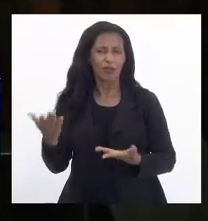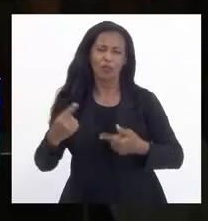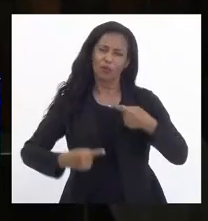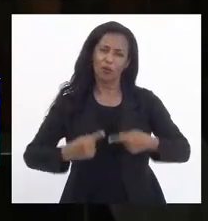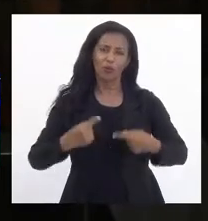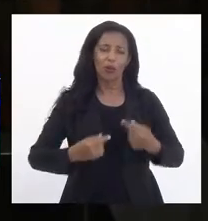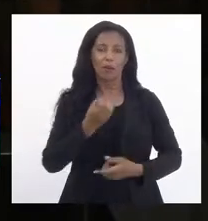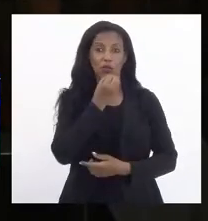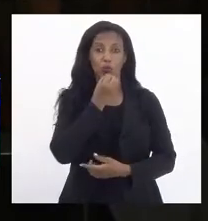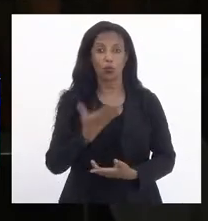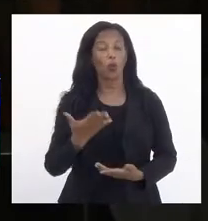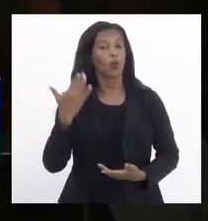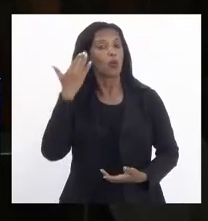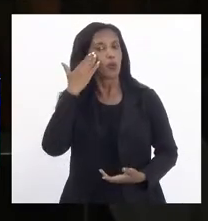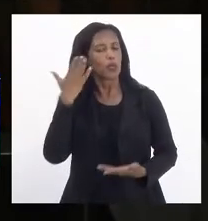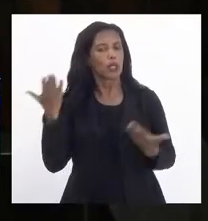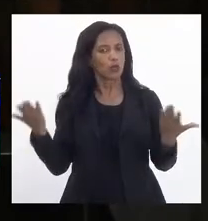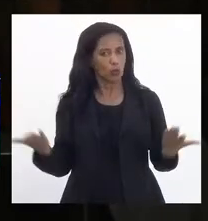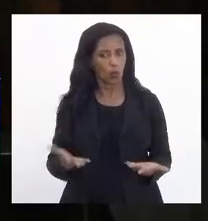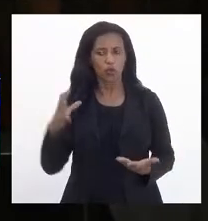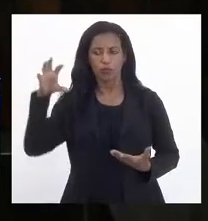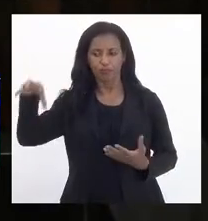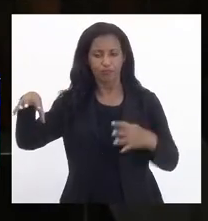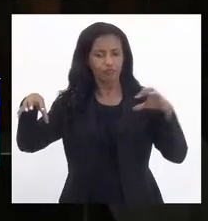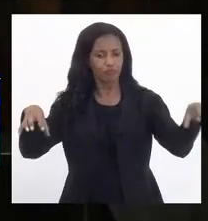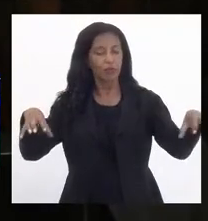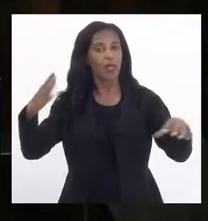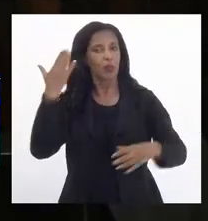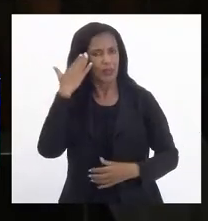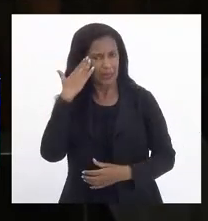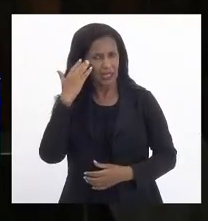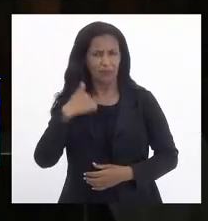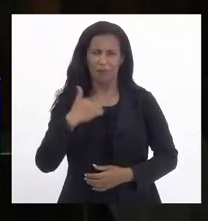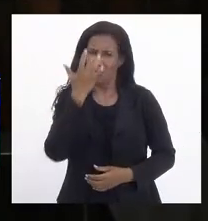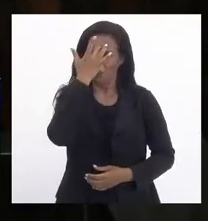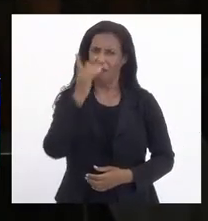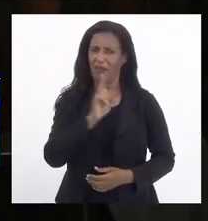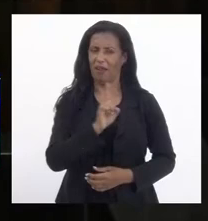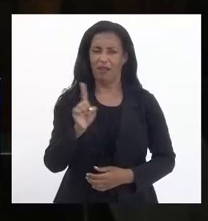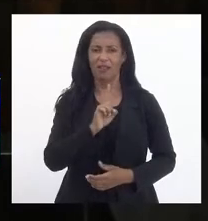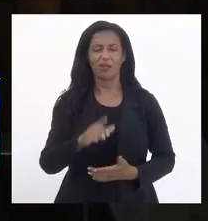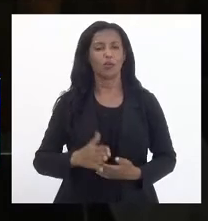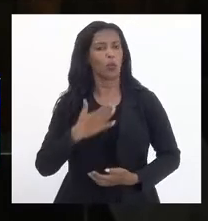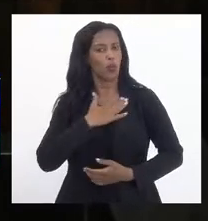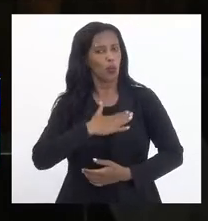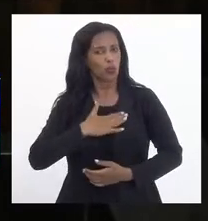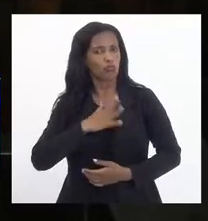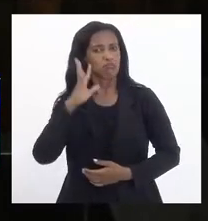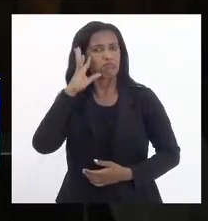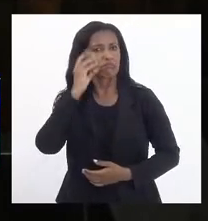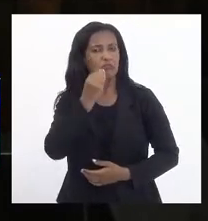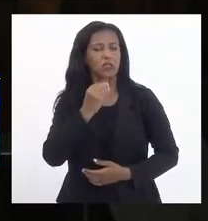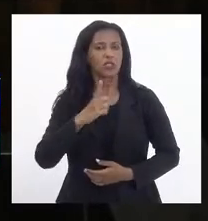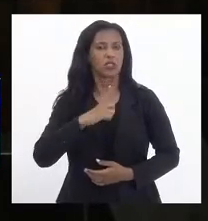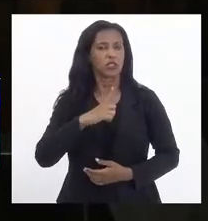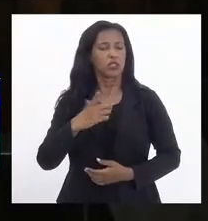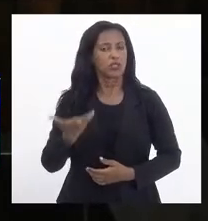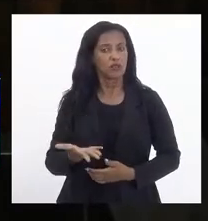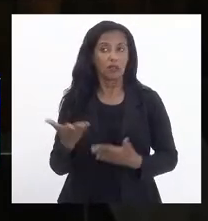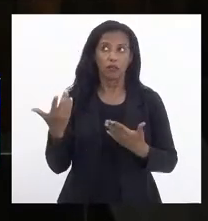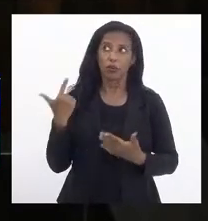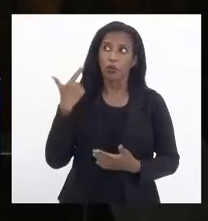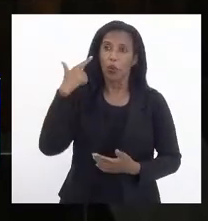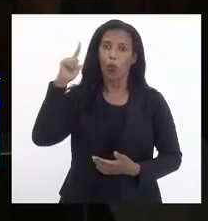complexo, eu entendo todas as partes, não é um debate fácil para mim também. Gostaria que a solução que a gente estivesse enfrentando fosse